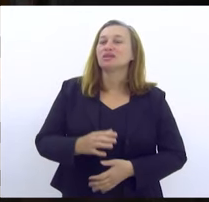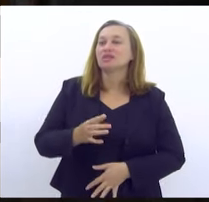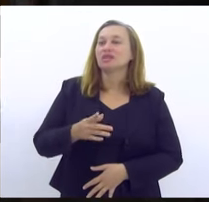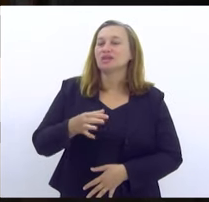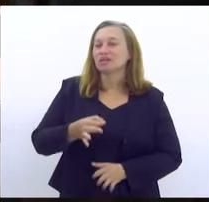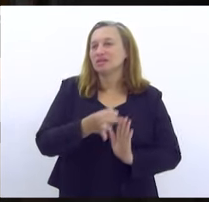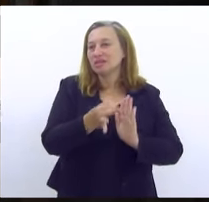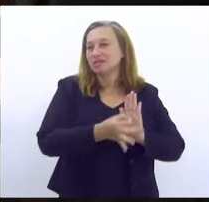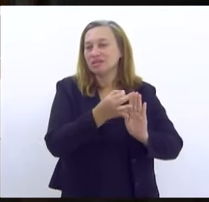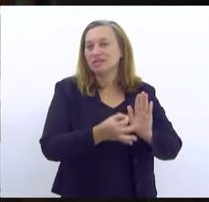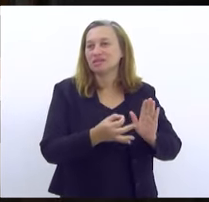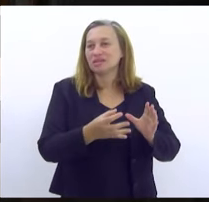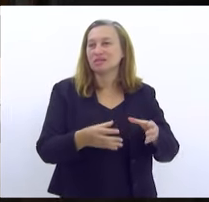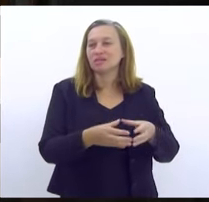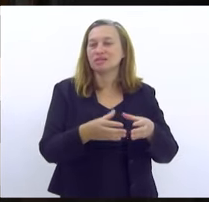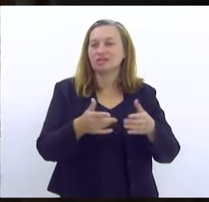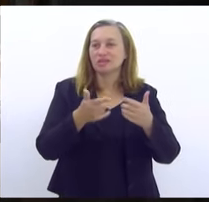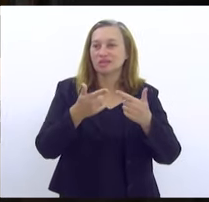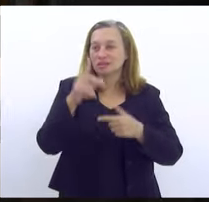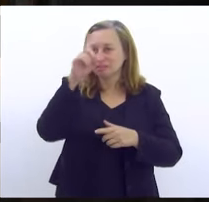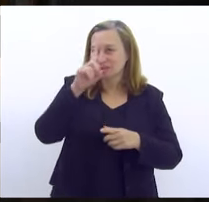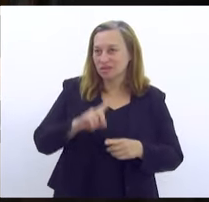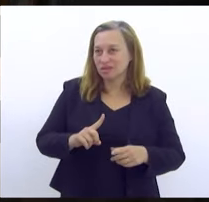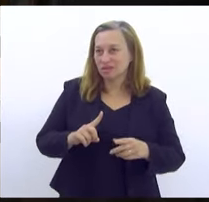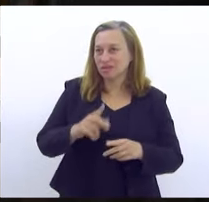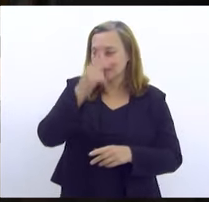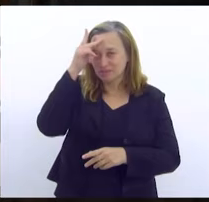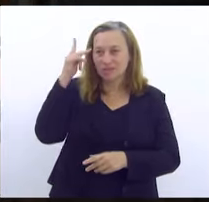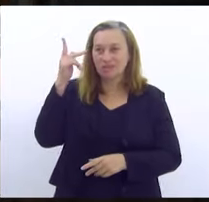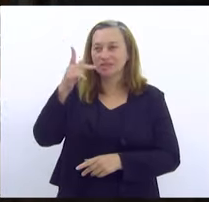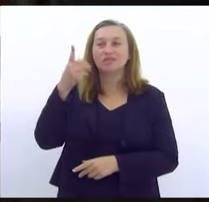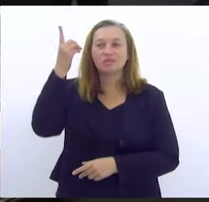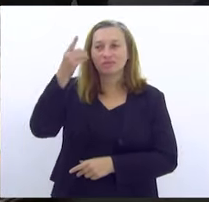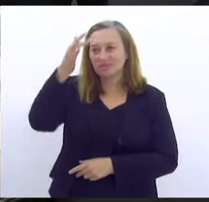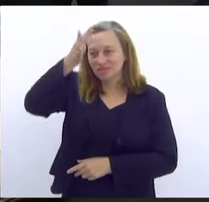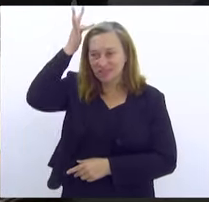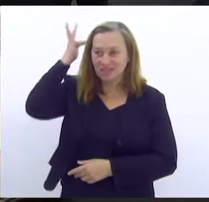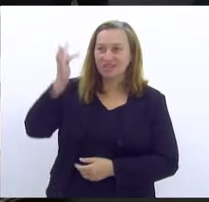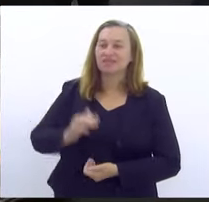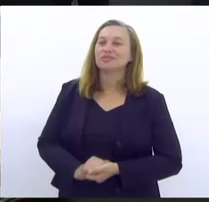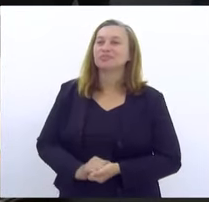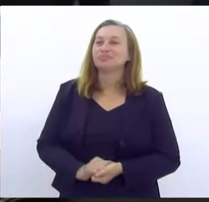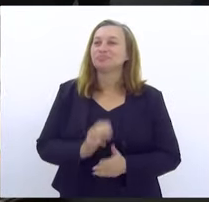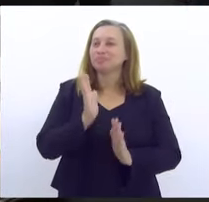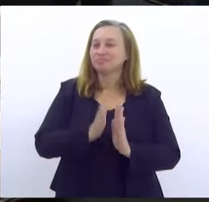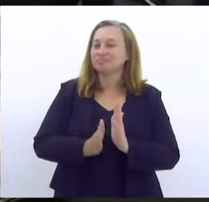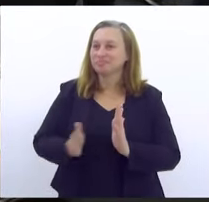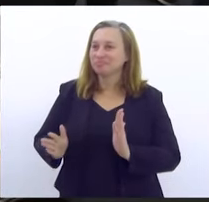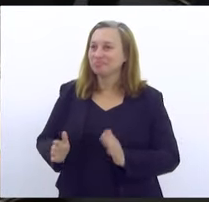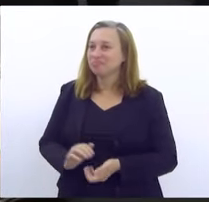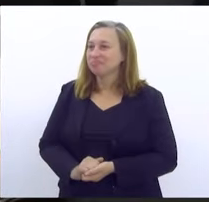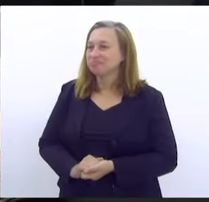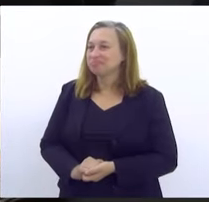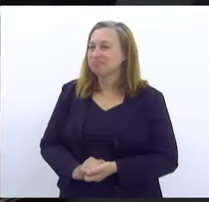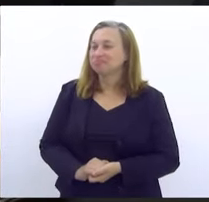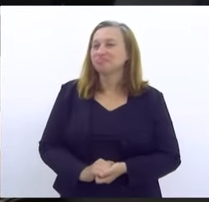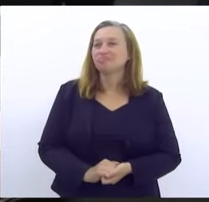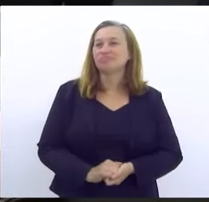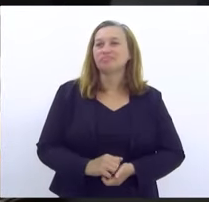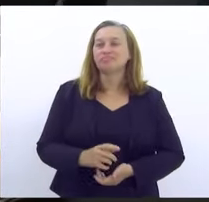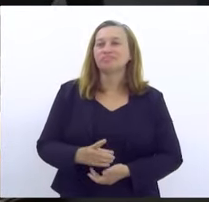da pessoa com deficiência, deputado Fred Pacheco. Pela ordem, presidente